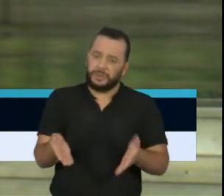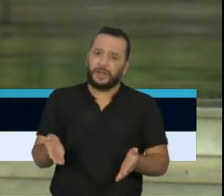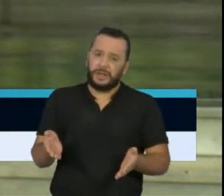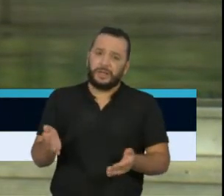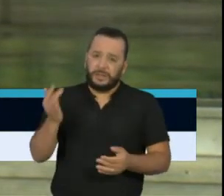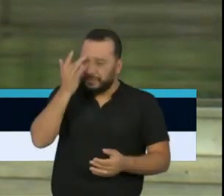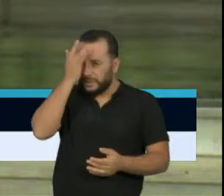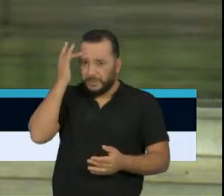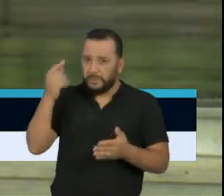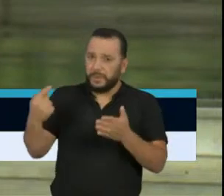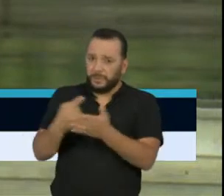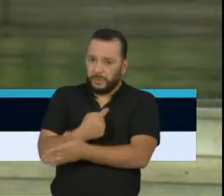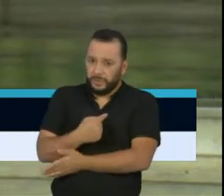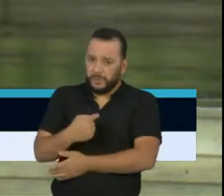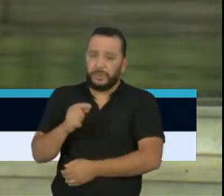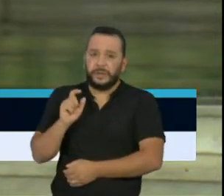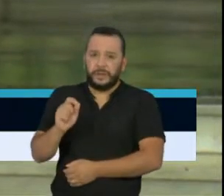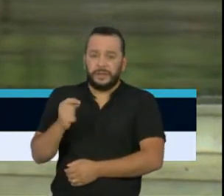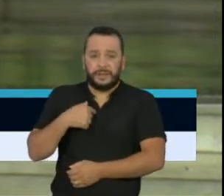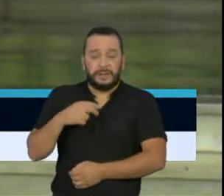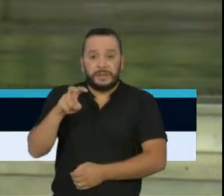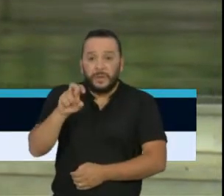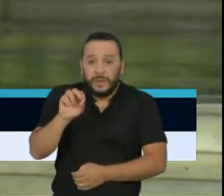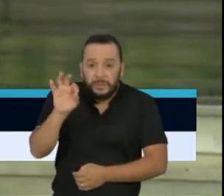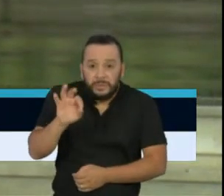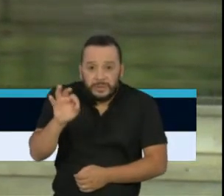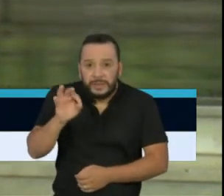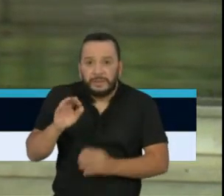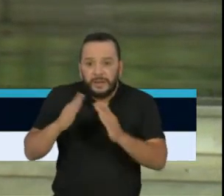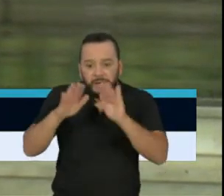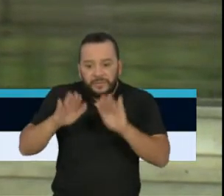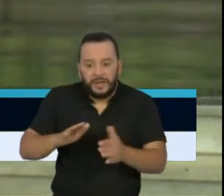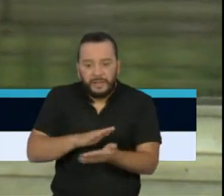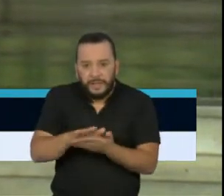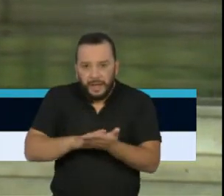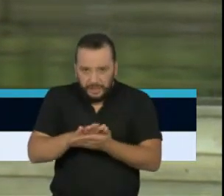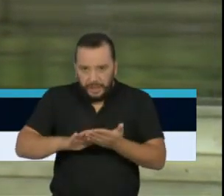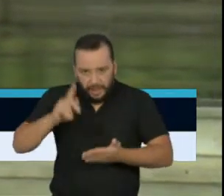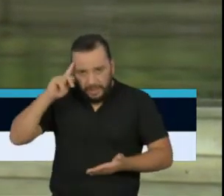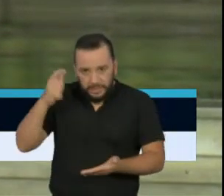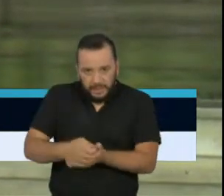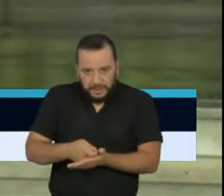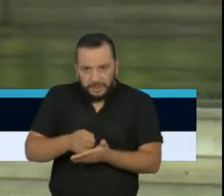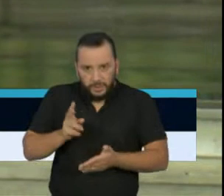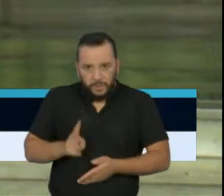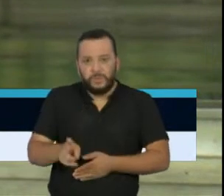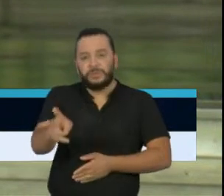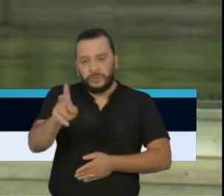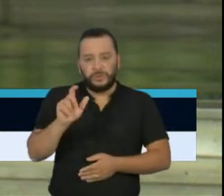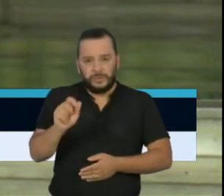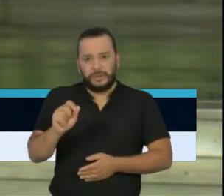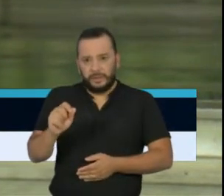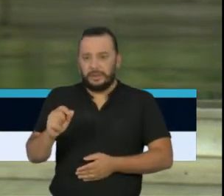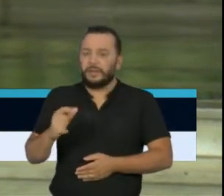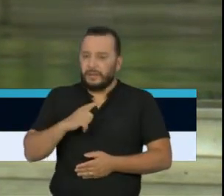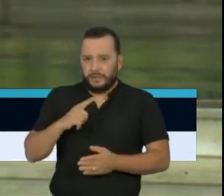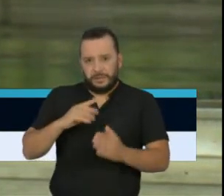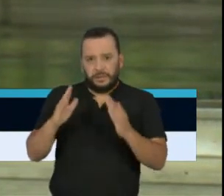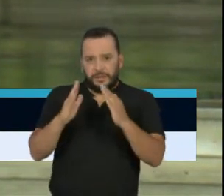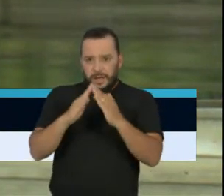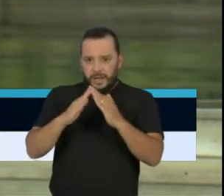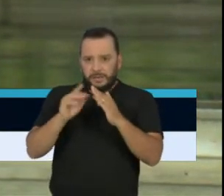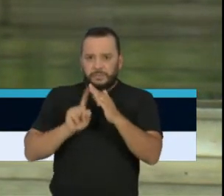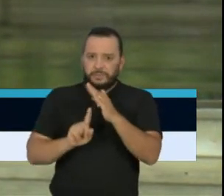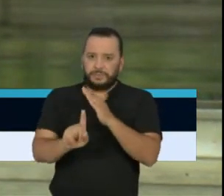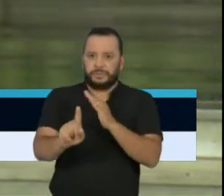indagava se o índice não chegar a 50%, se nós manteremos a decisão de termos uma nova etapa a partir do